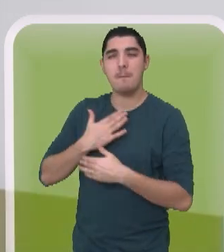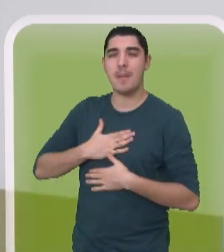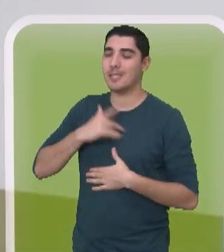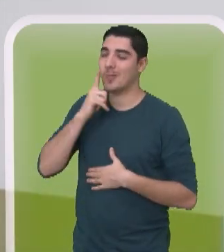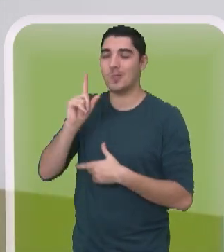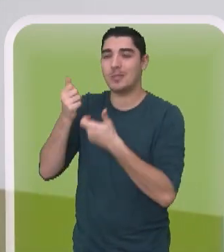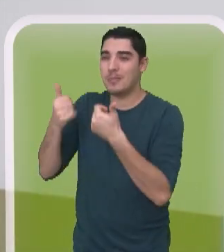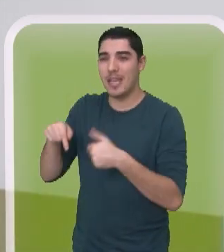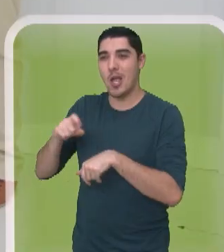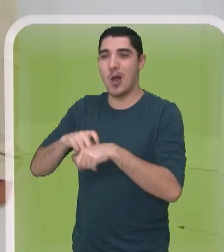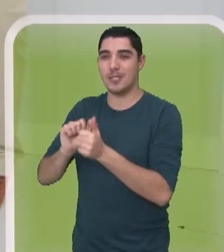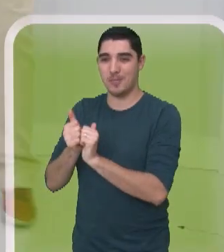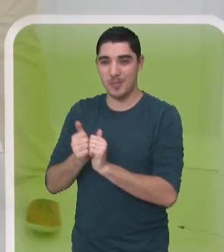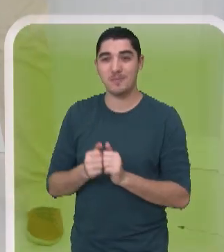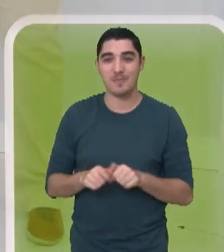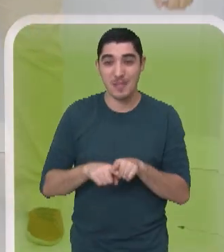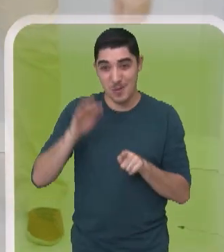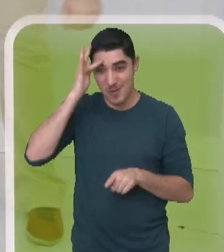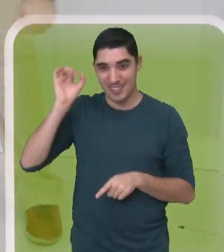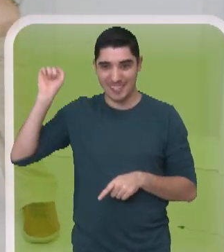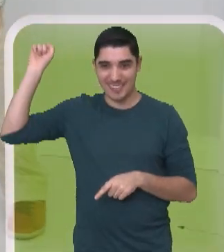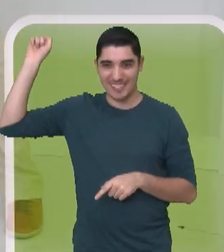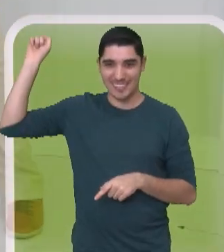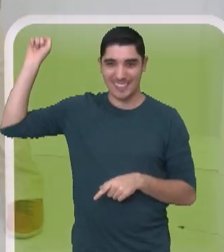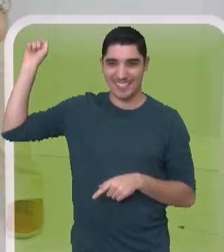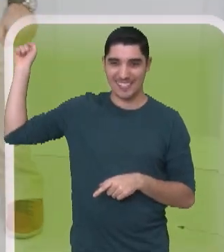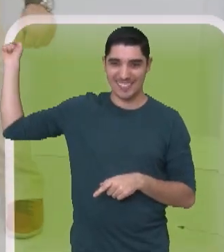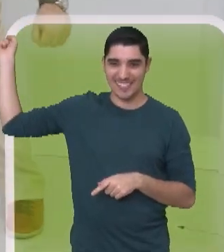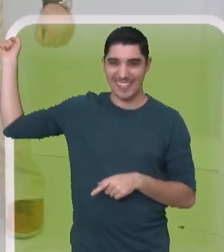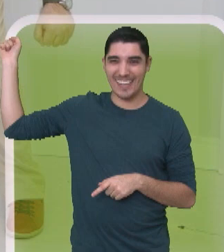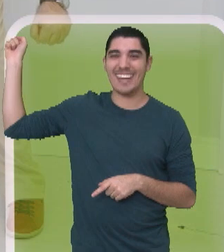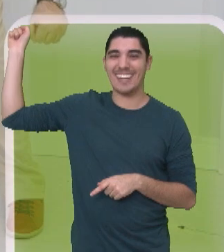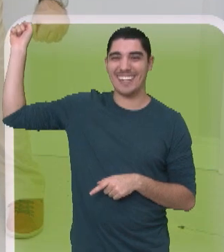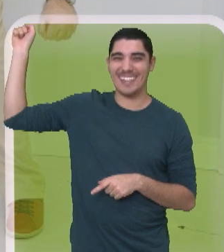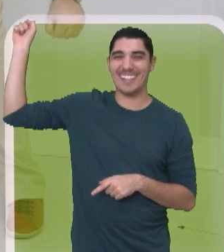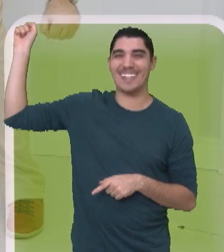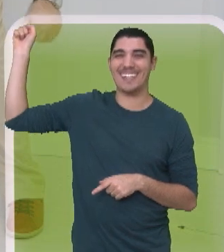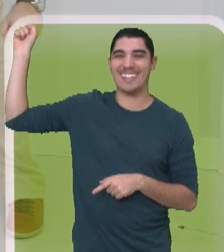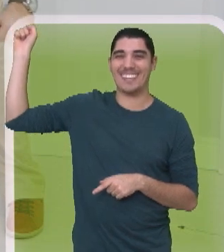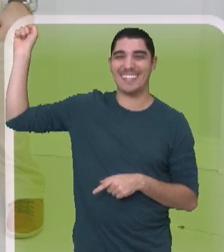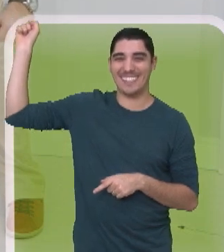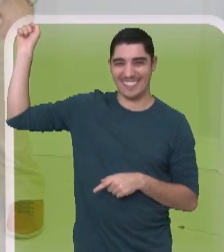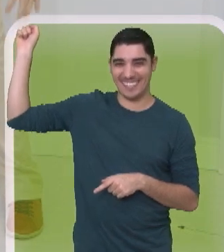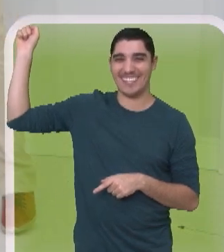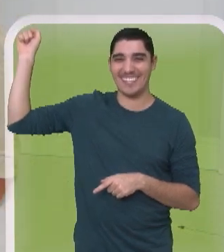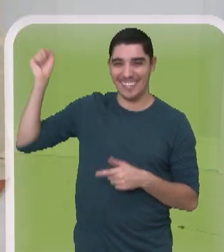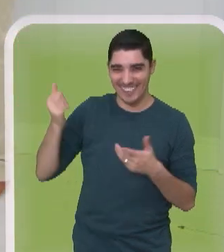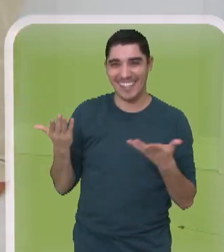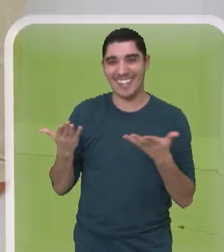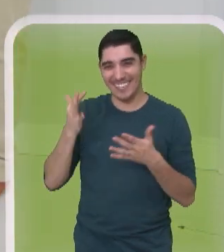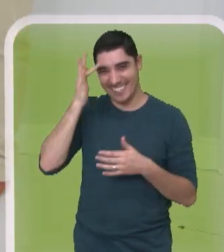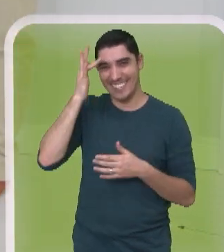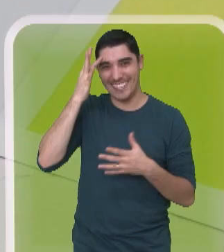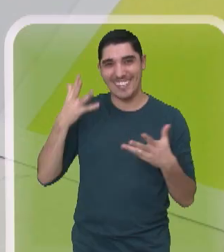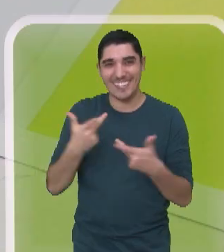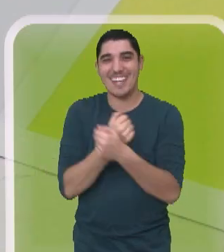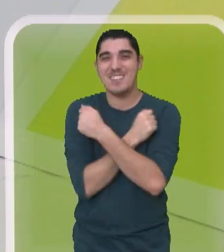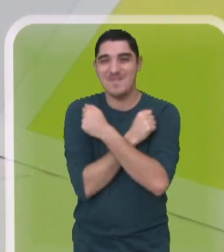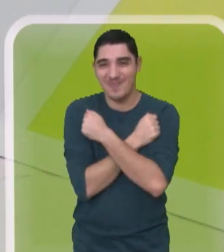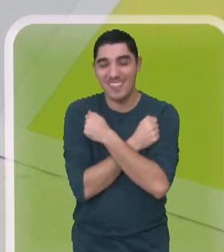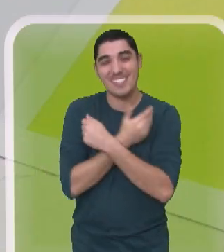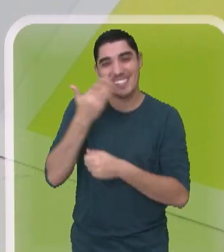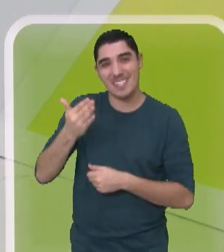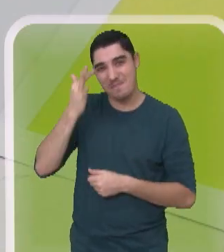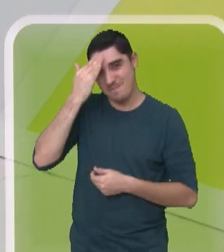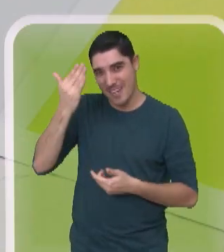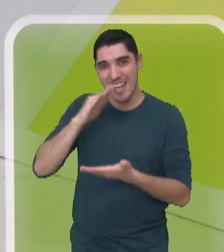em mais uma Hora do Esporte. Que beleza. Luizão, cadê você aqui? Aê, aqui. Opa. Aê, beleza. Luizão, grande abraço para você. Obrigado pela